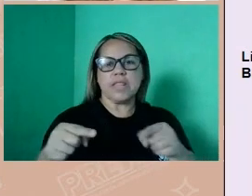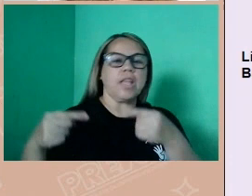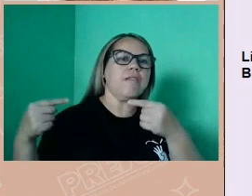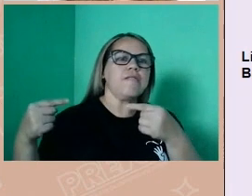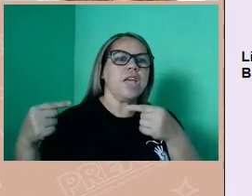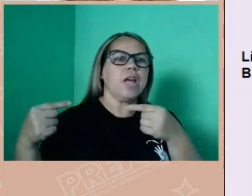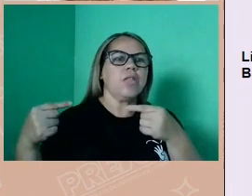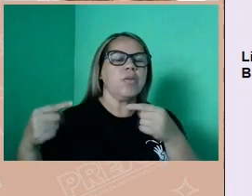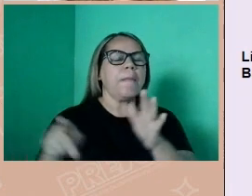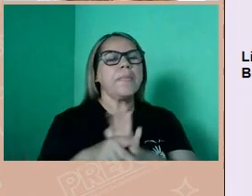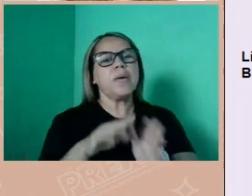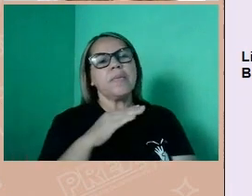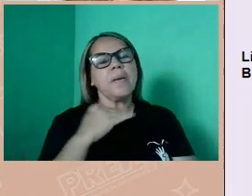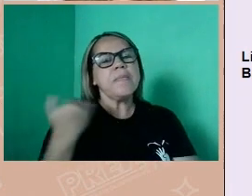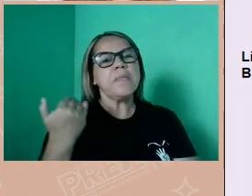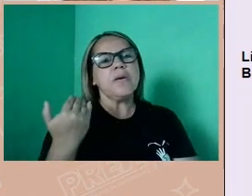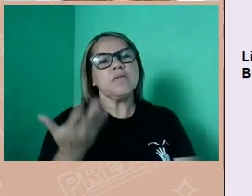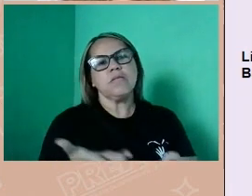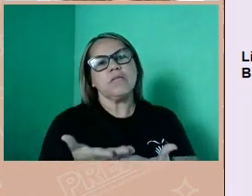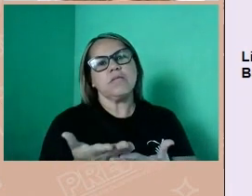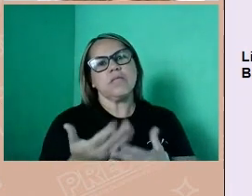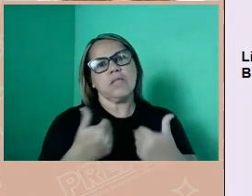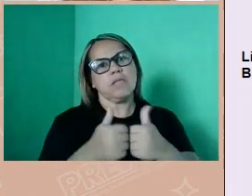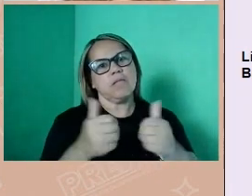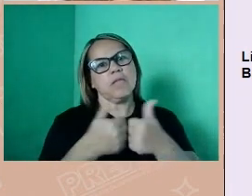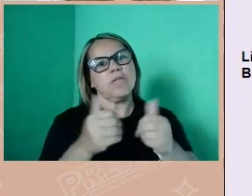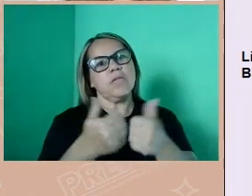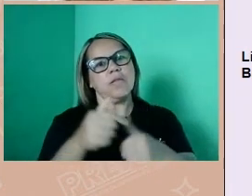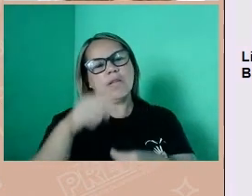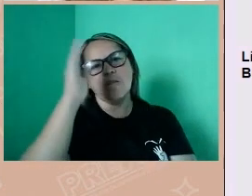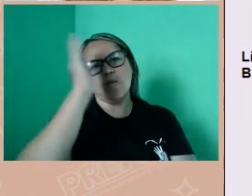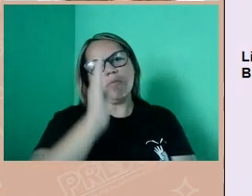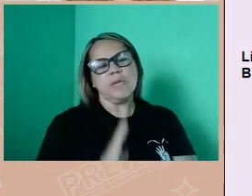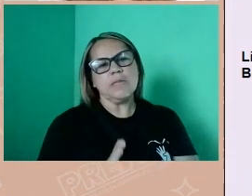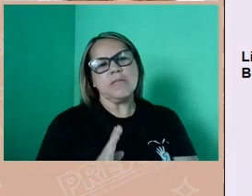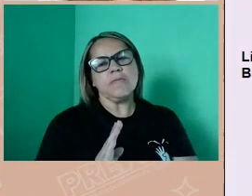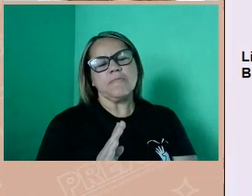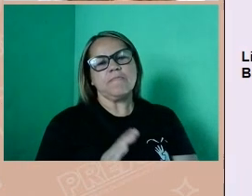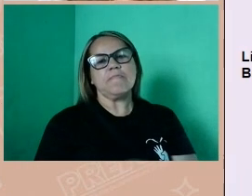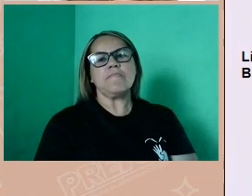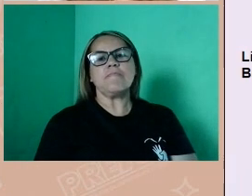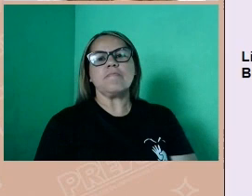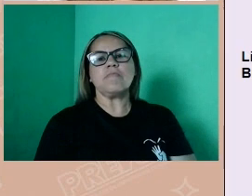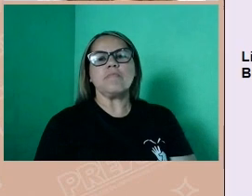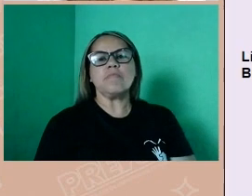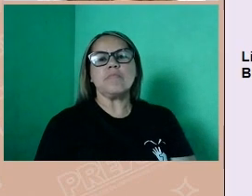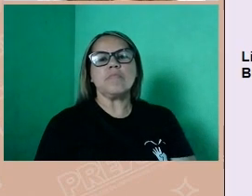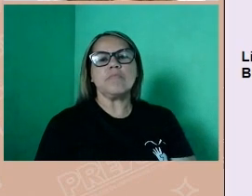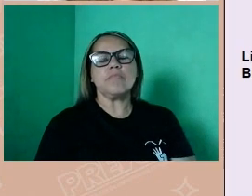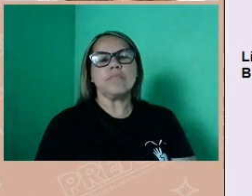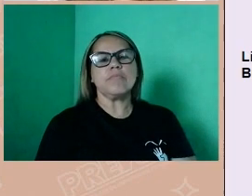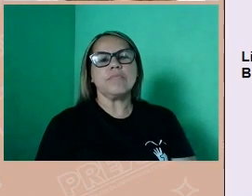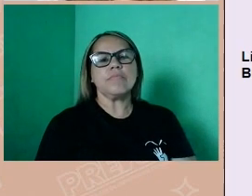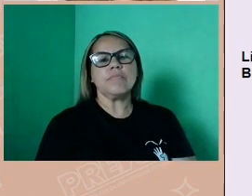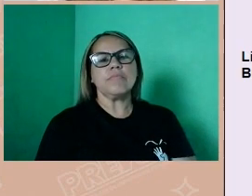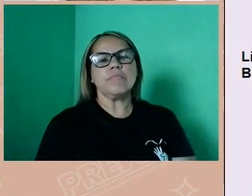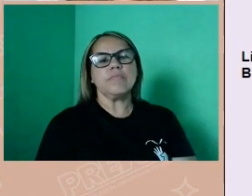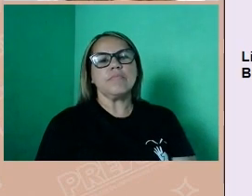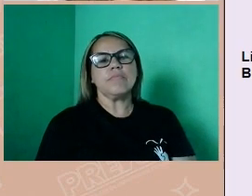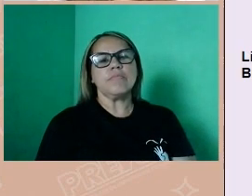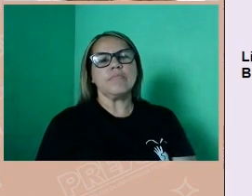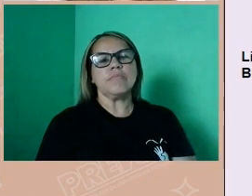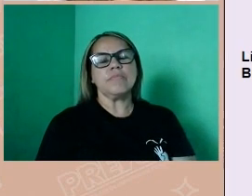envolvendo transportes públicos no Brasil public transportation em Brasil Victor Muriama first